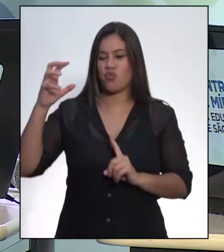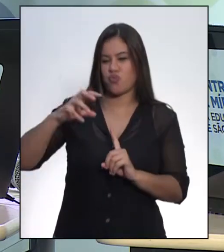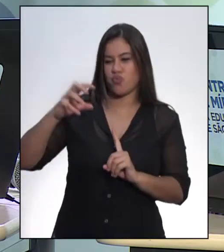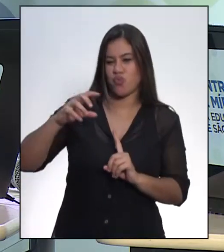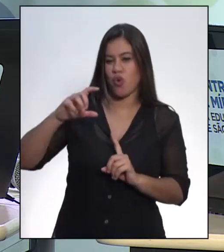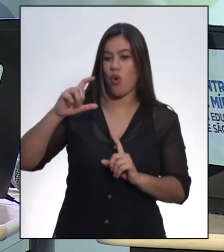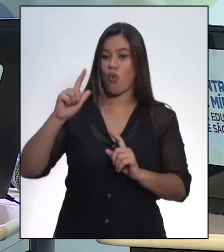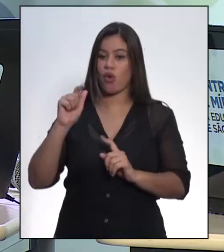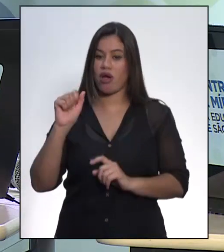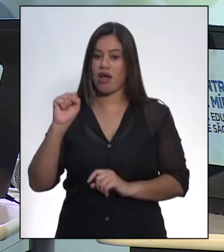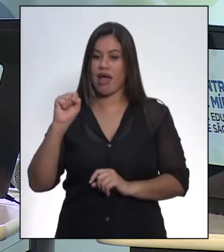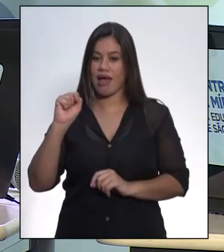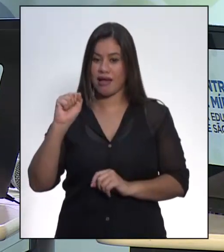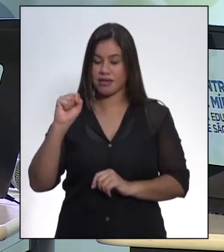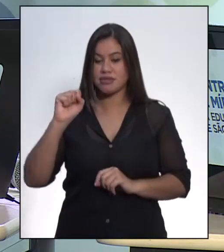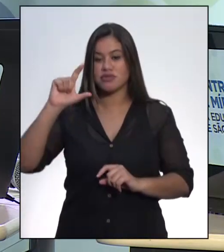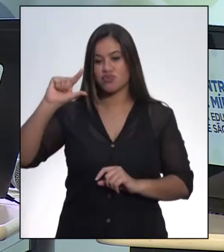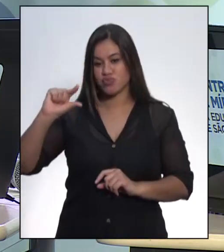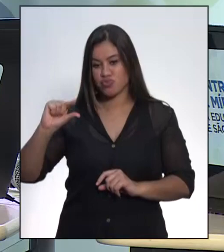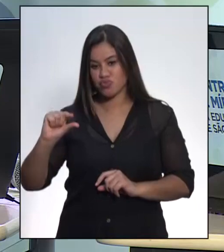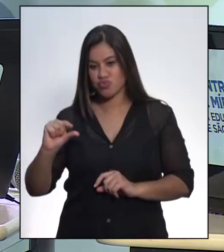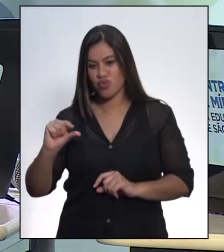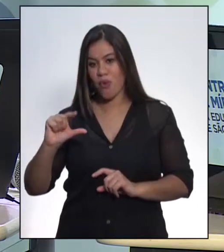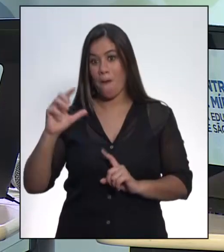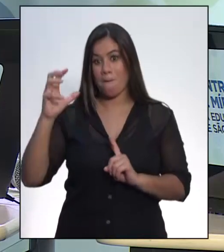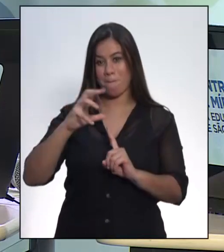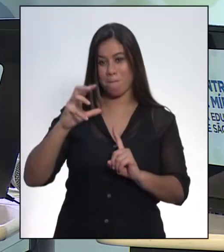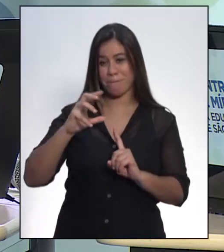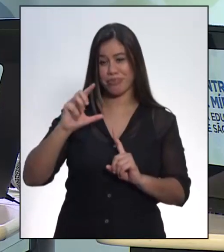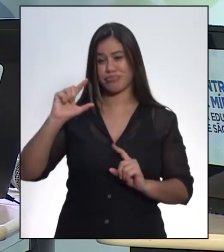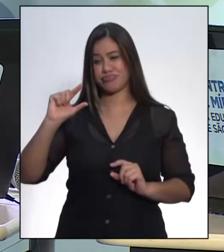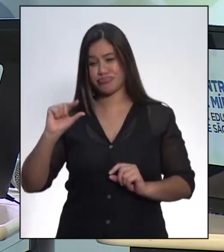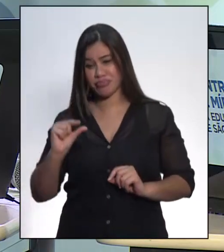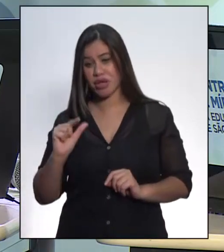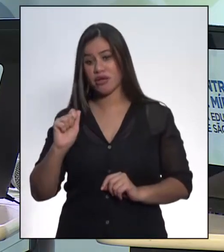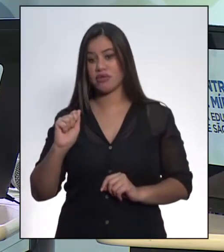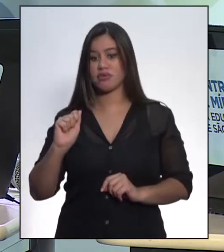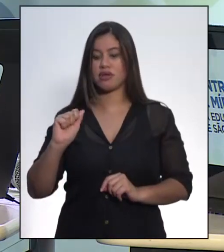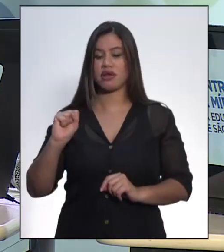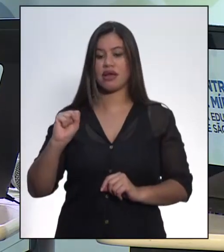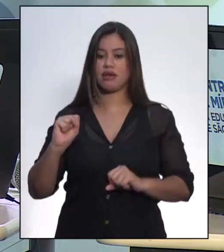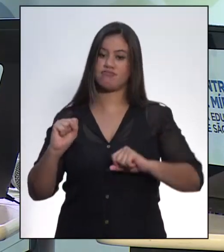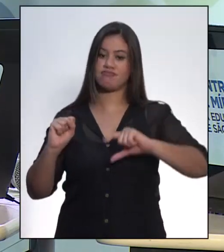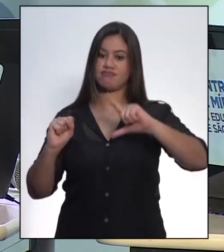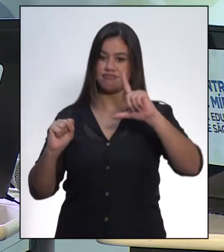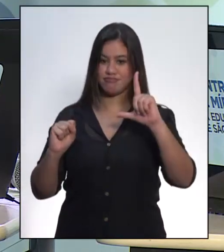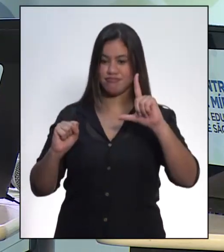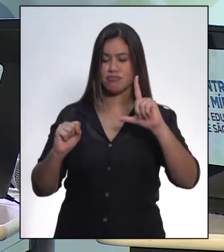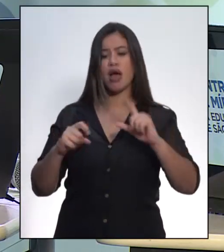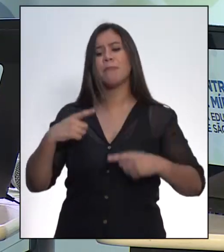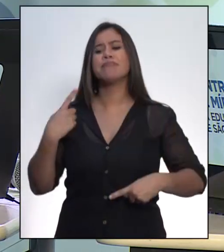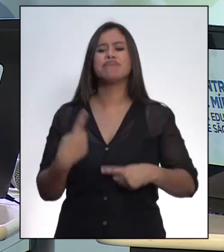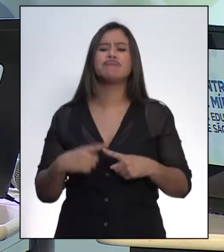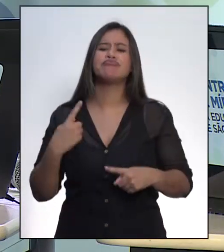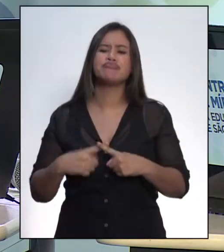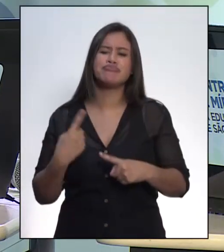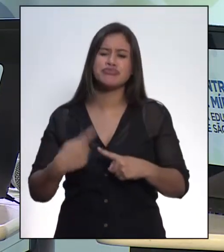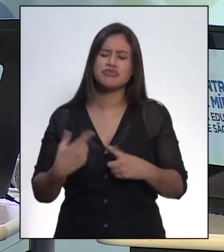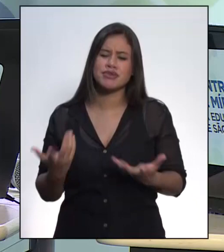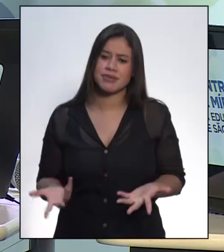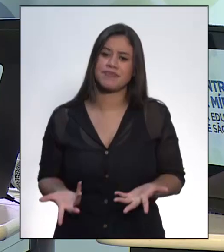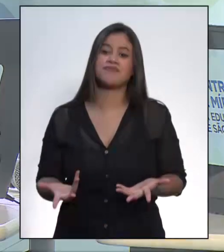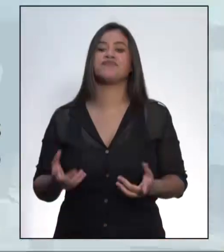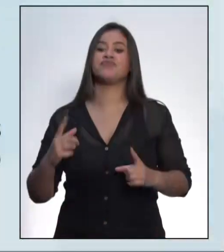pressão, aumentou o meu gás. Por que que isso acontece? Isso acontece, pessoal, porque o aumento da